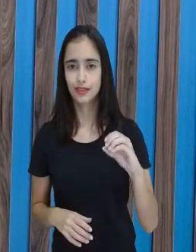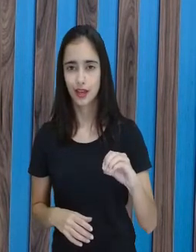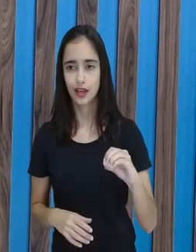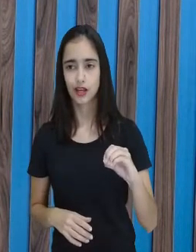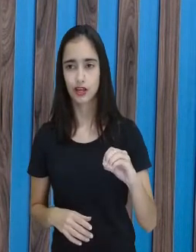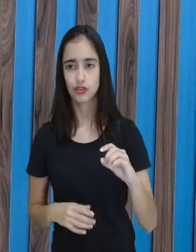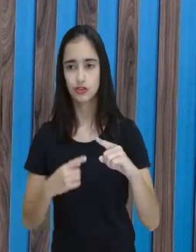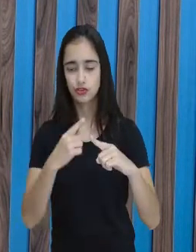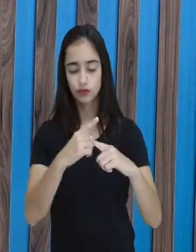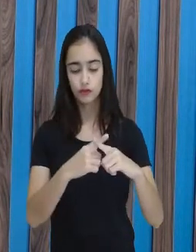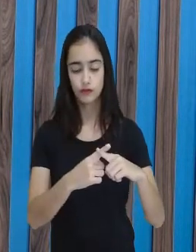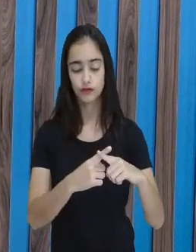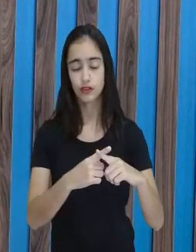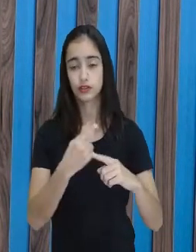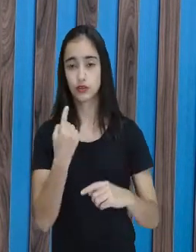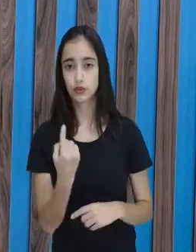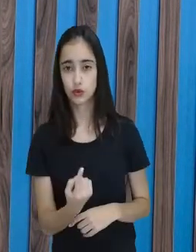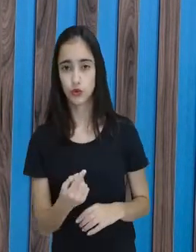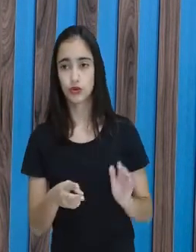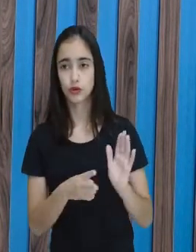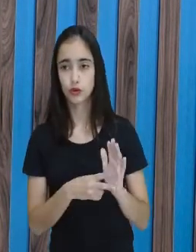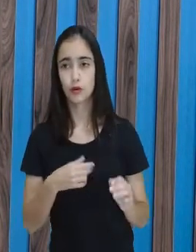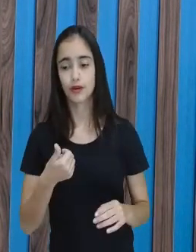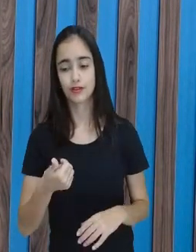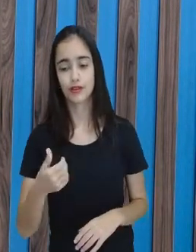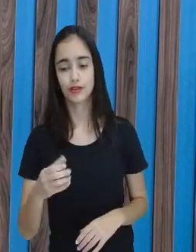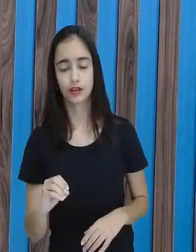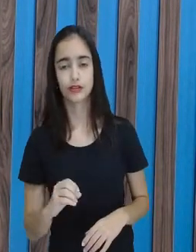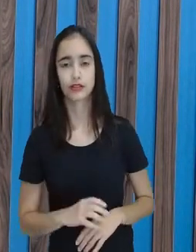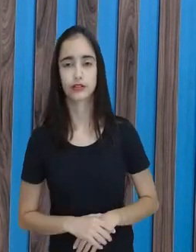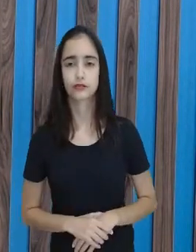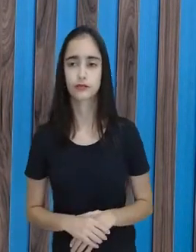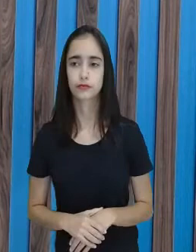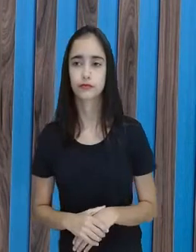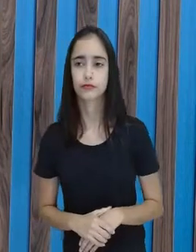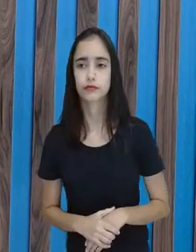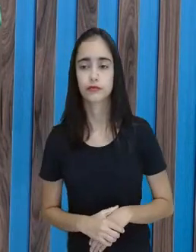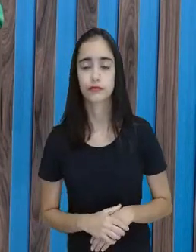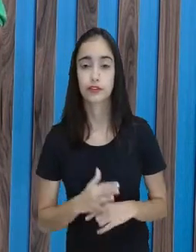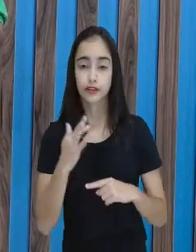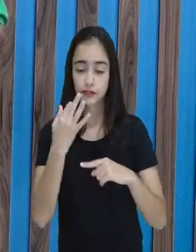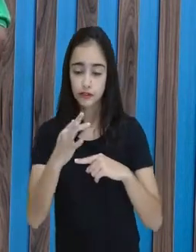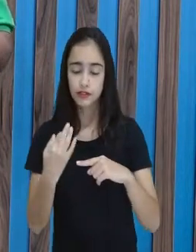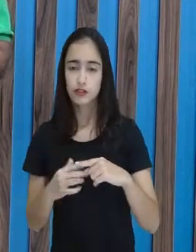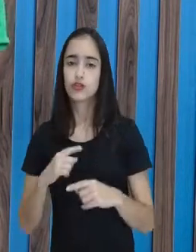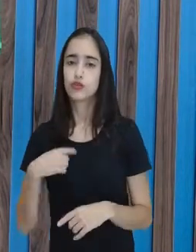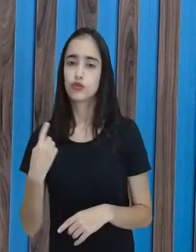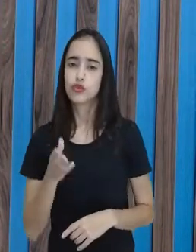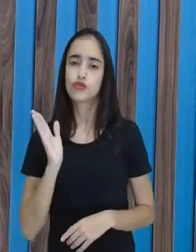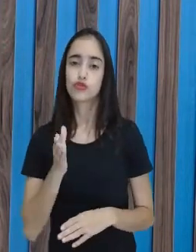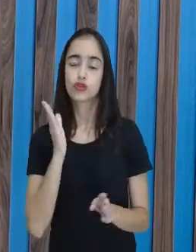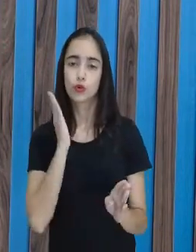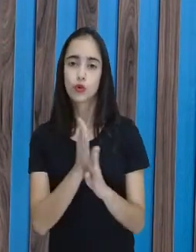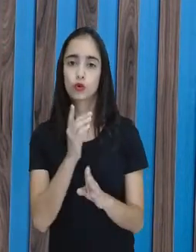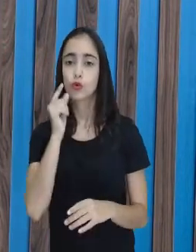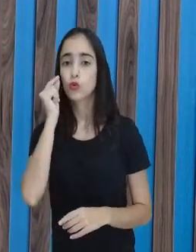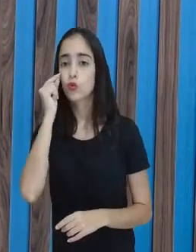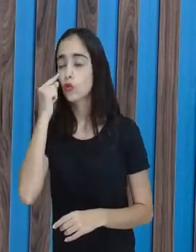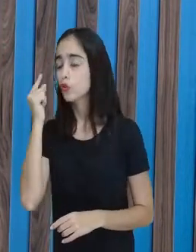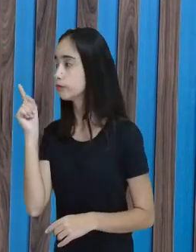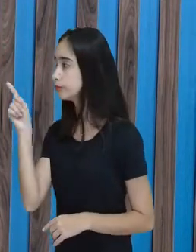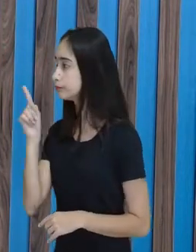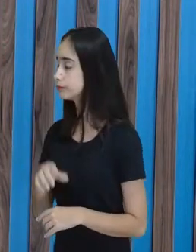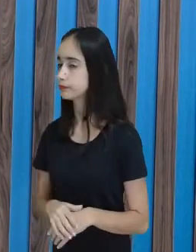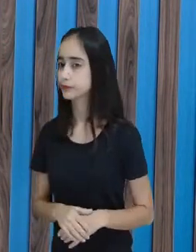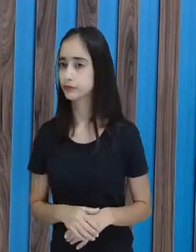considera 1. 10 vezes 1, 10. As frações que encontramos foram 520